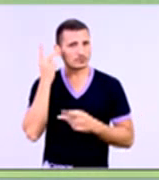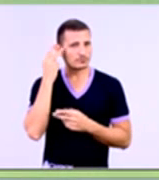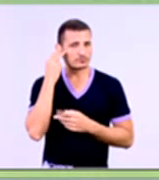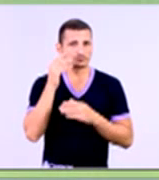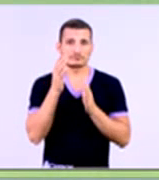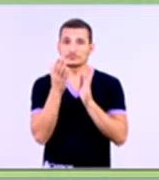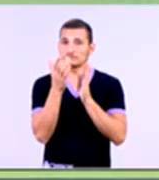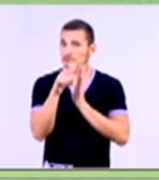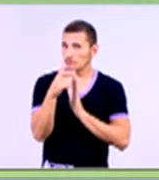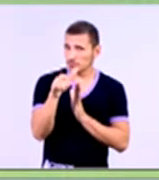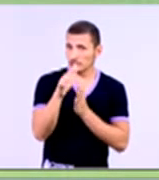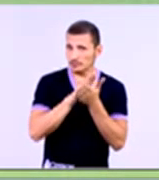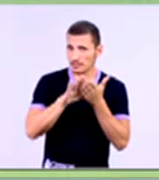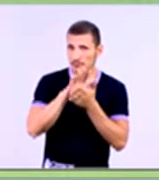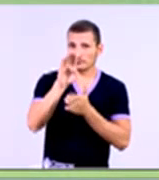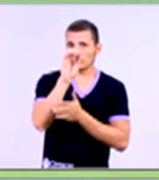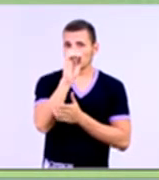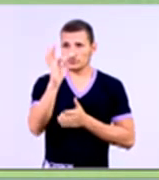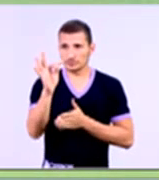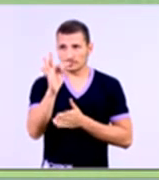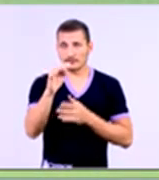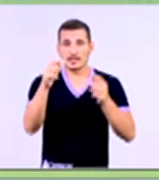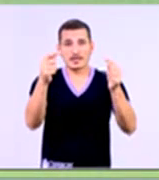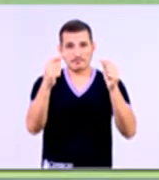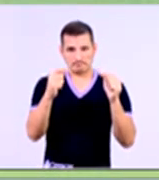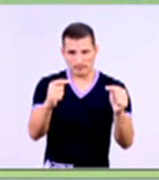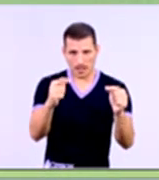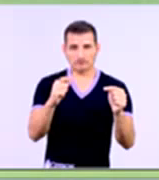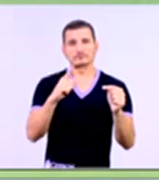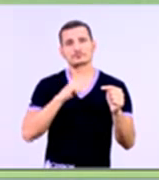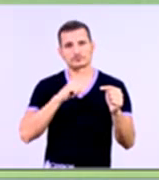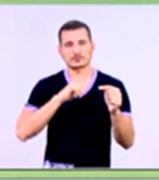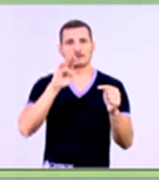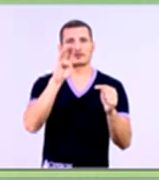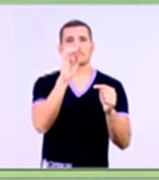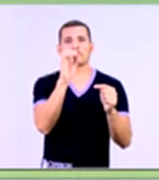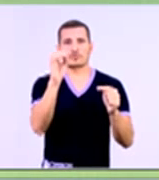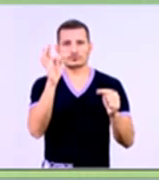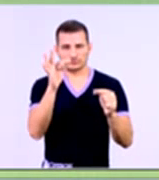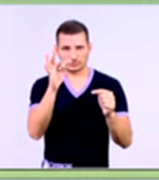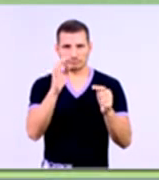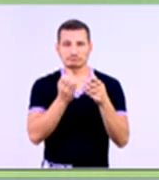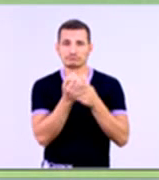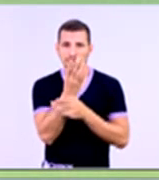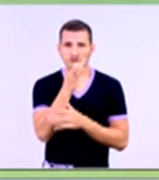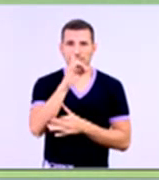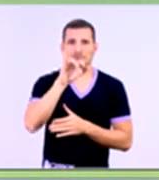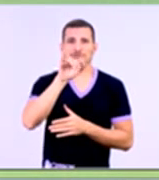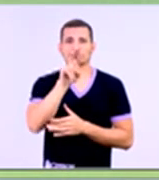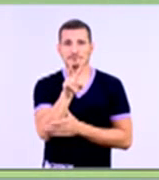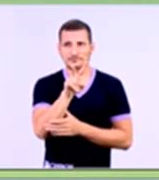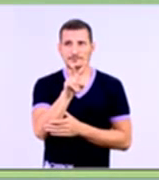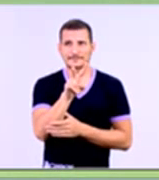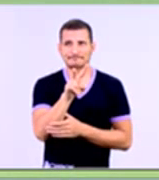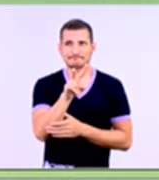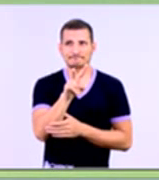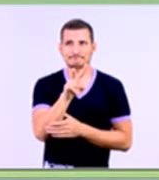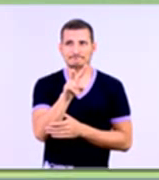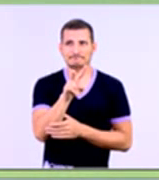Bootstrap. Aqui com o Bootstrap, nós criamos um div que abre e